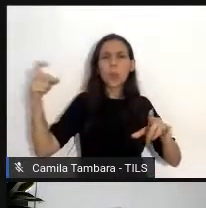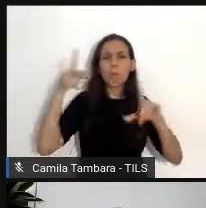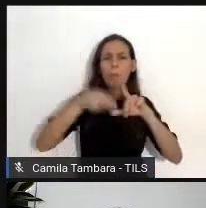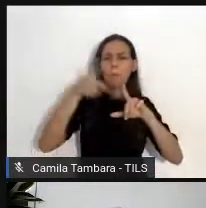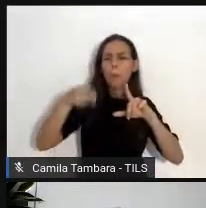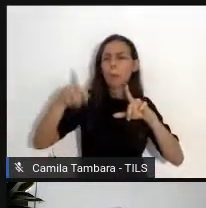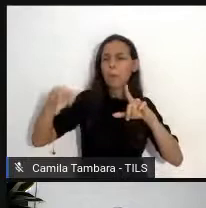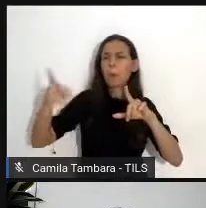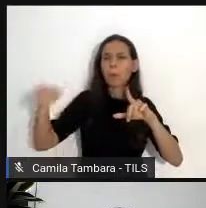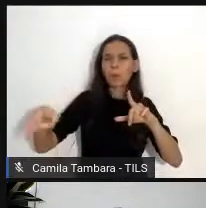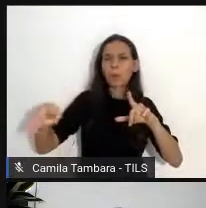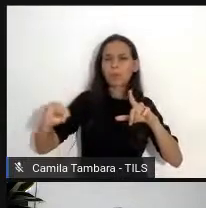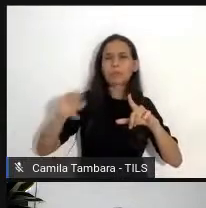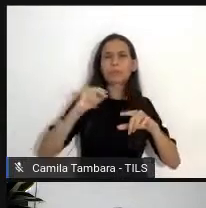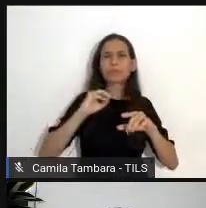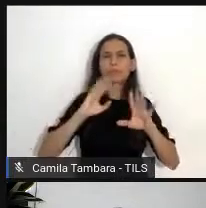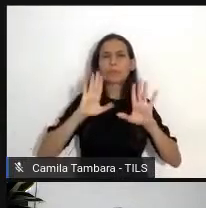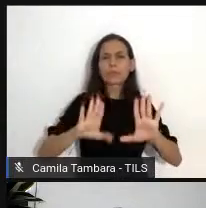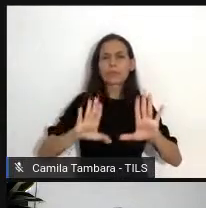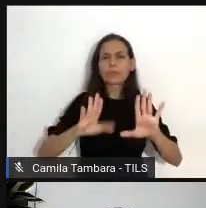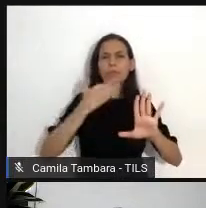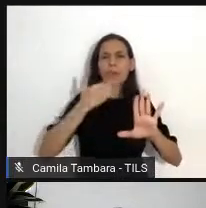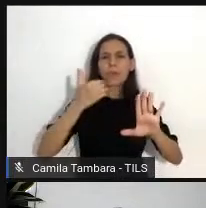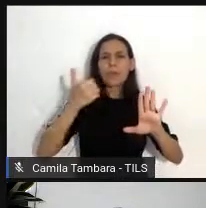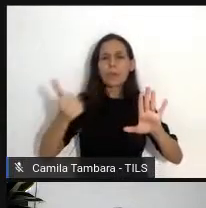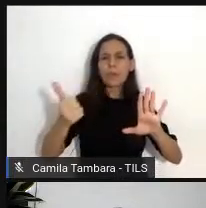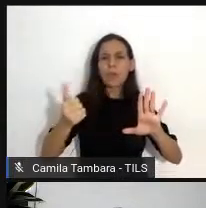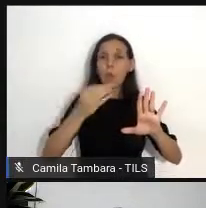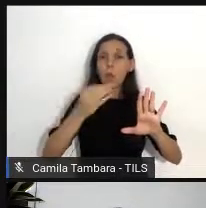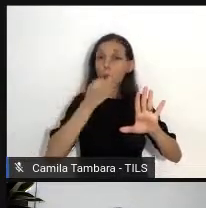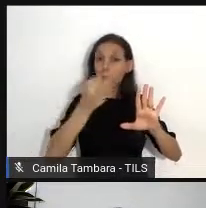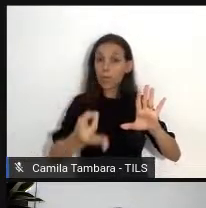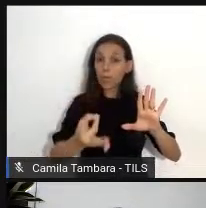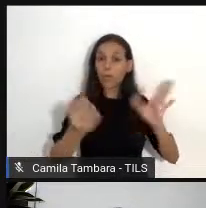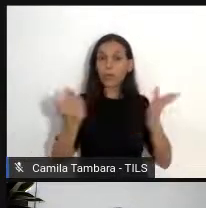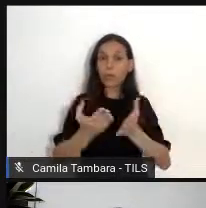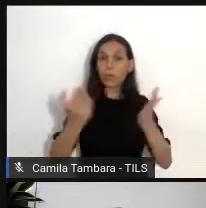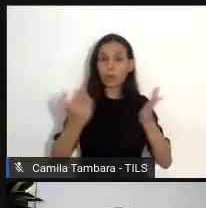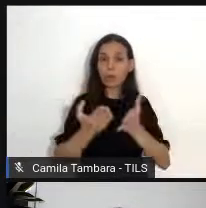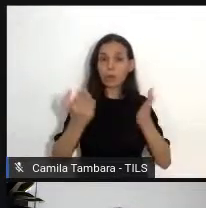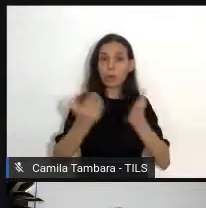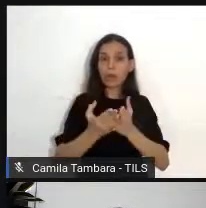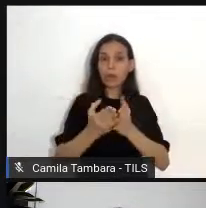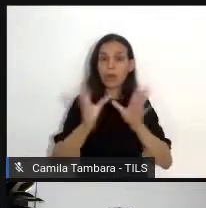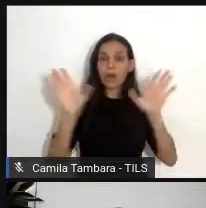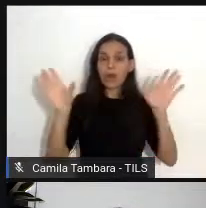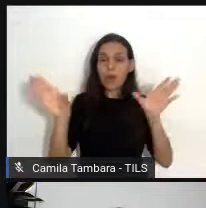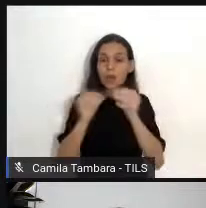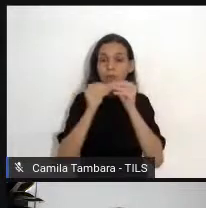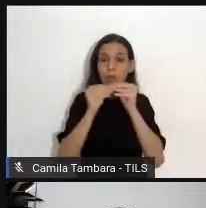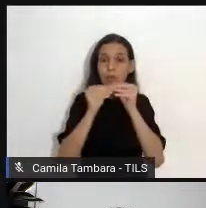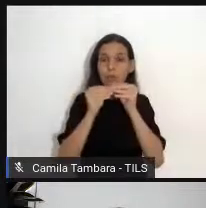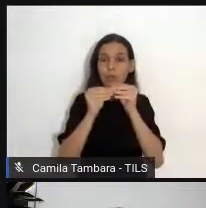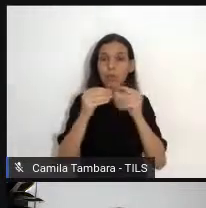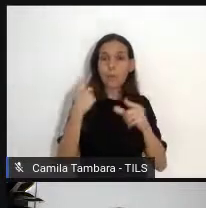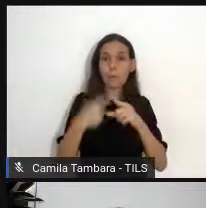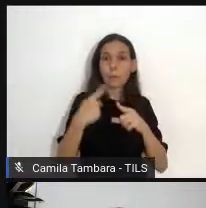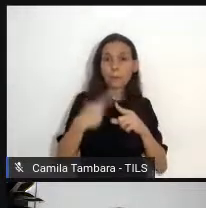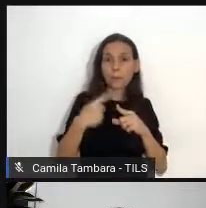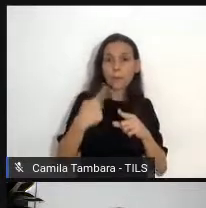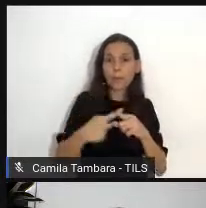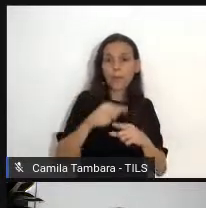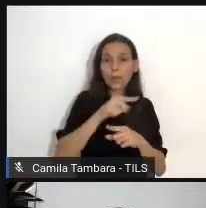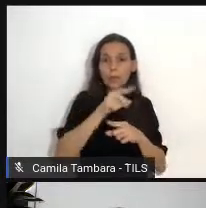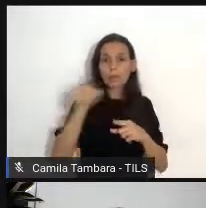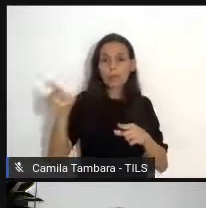De repente, valesse a pena, só uma sugestão, sintetizar porque, apesar de você estar detalhando